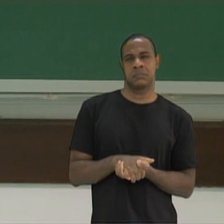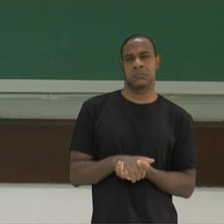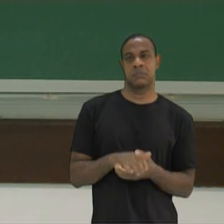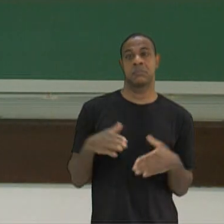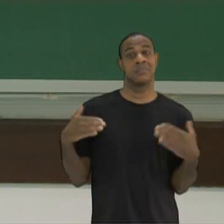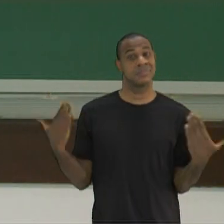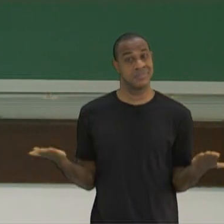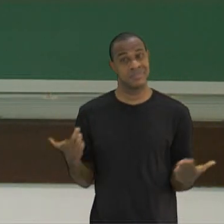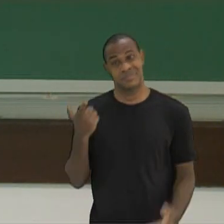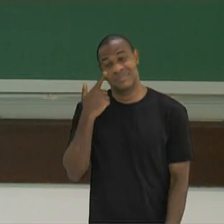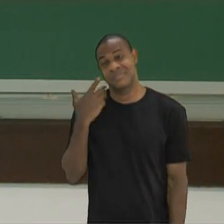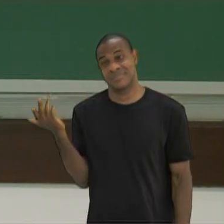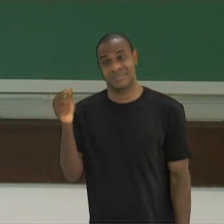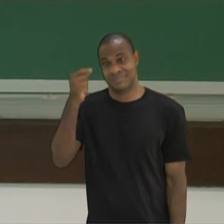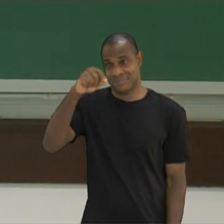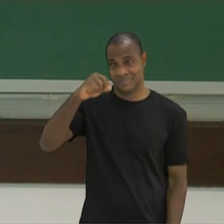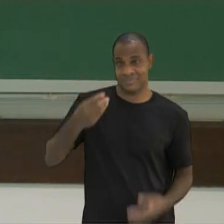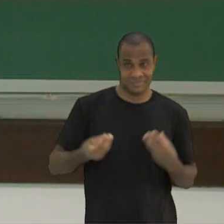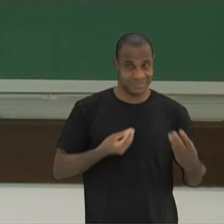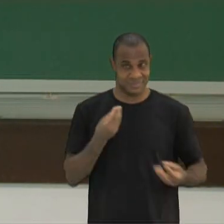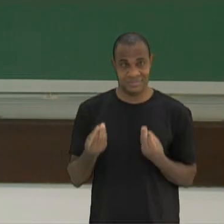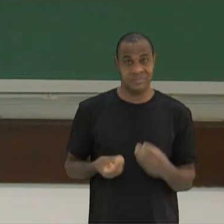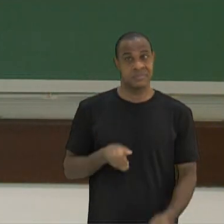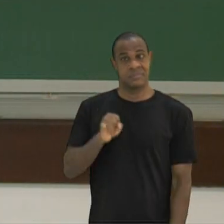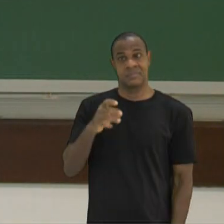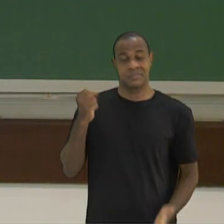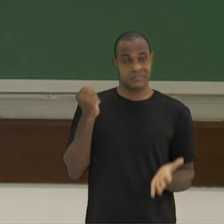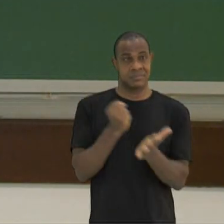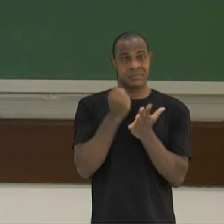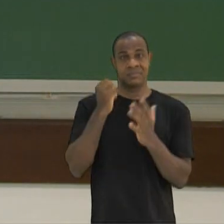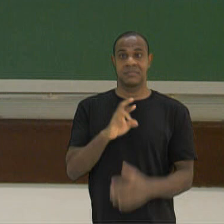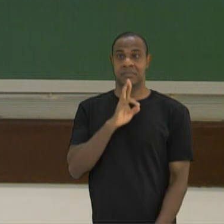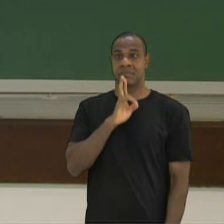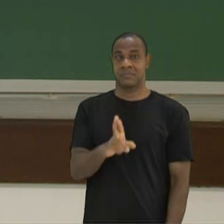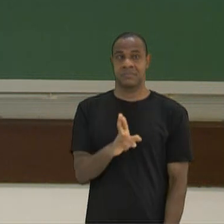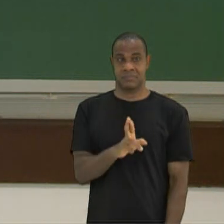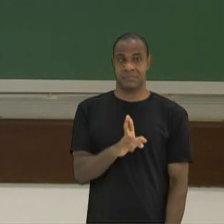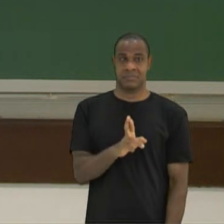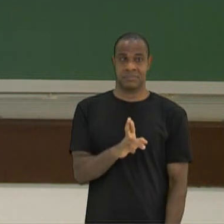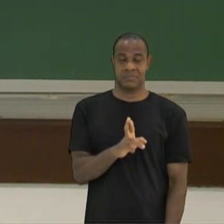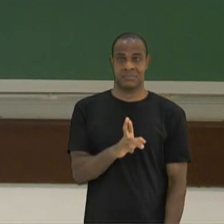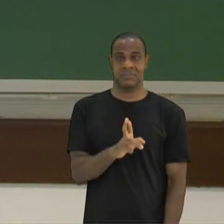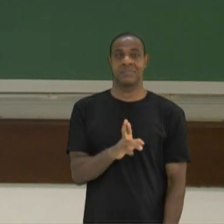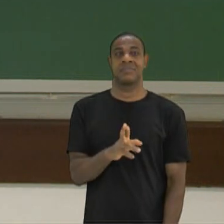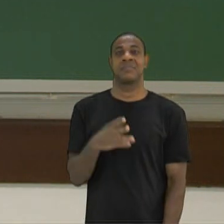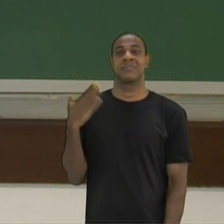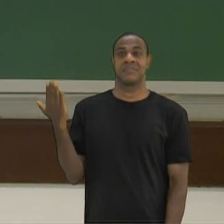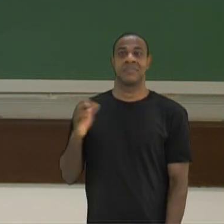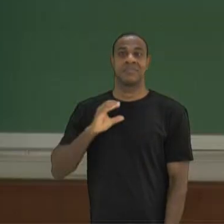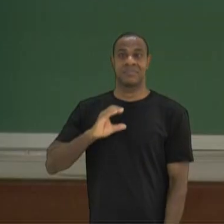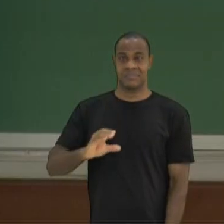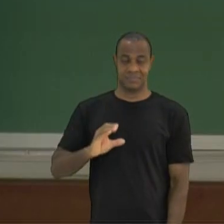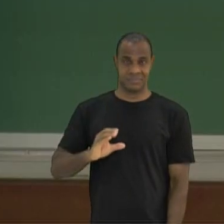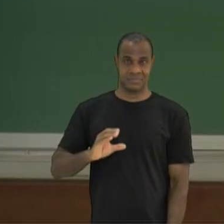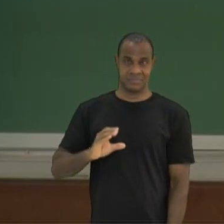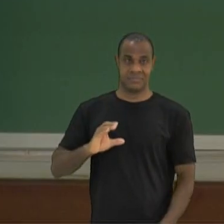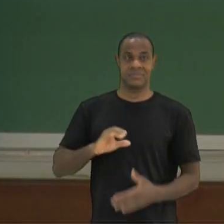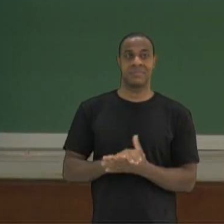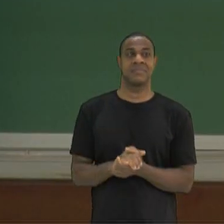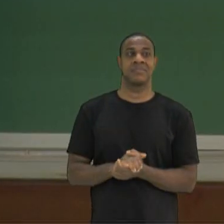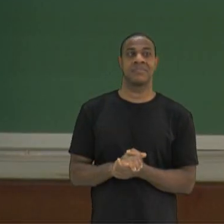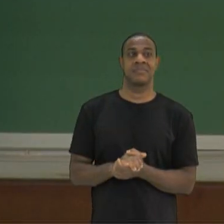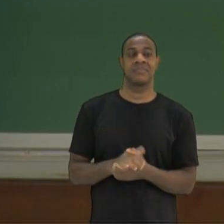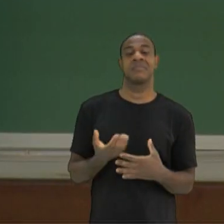Vamos lá para a correção, então? Se você marcou, então, a resposta alternativa, aliás, C, como resposta